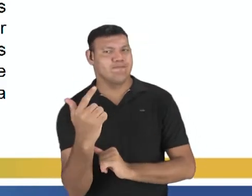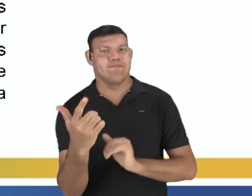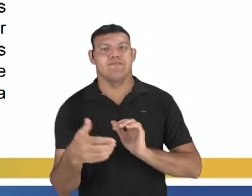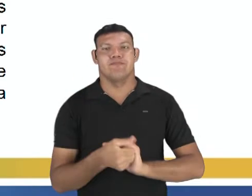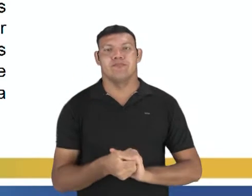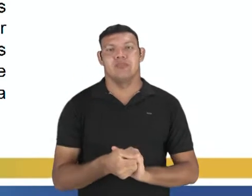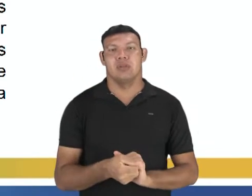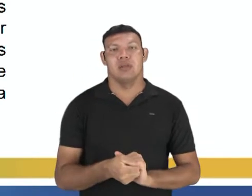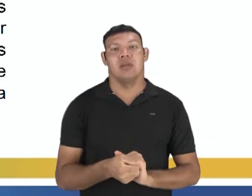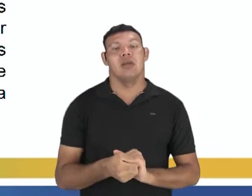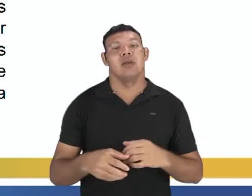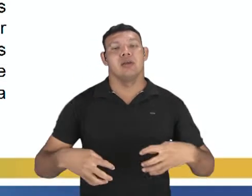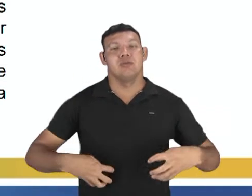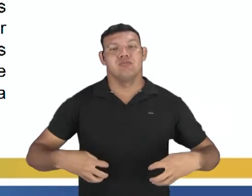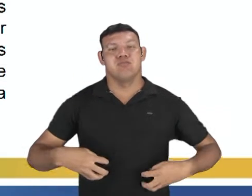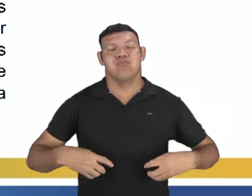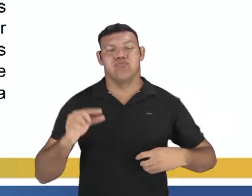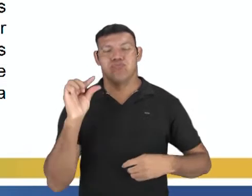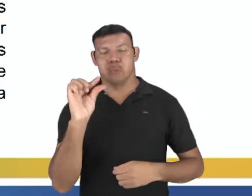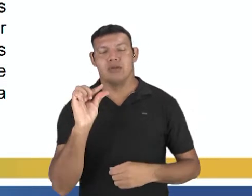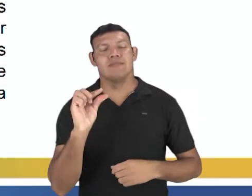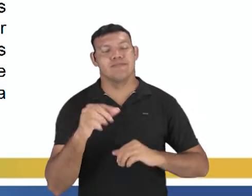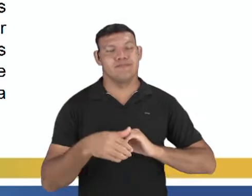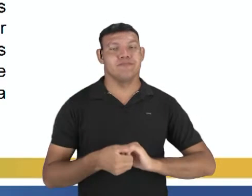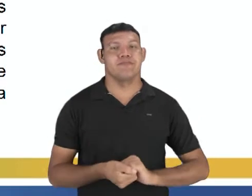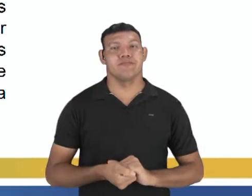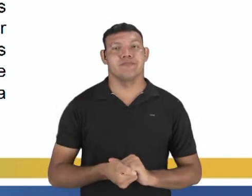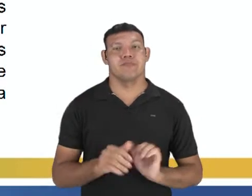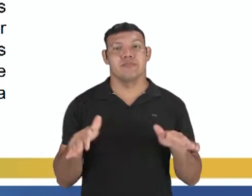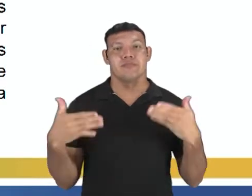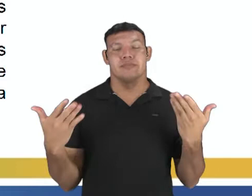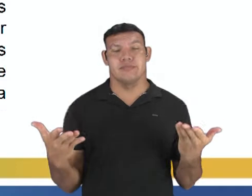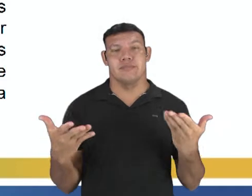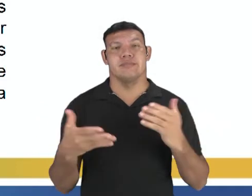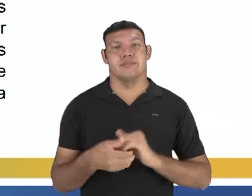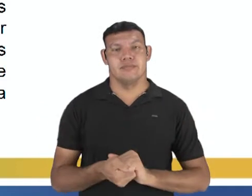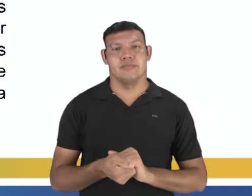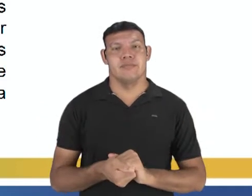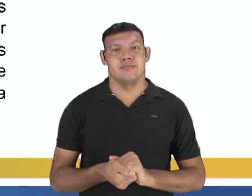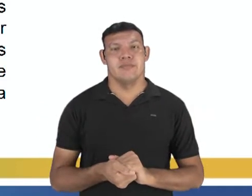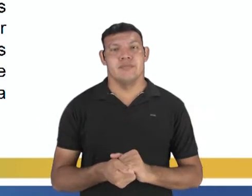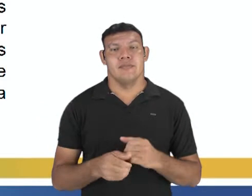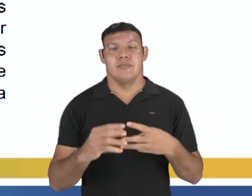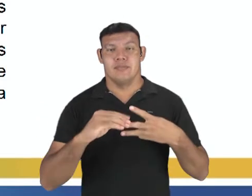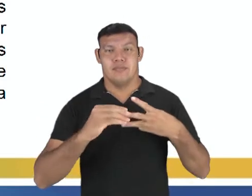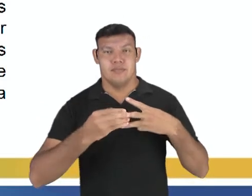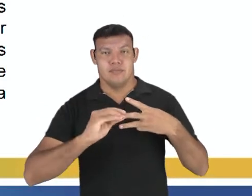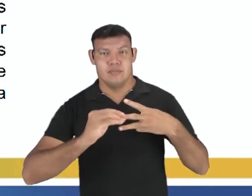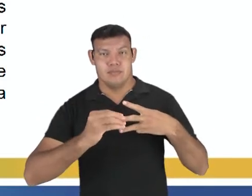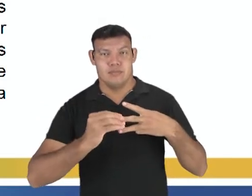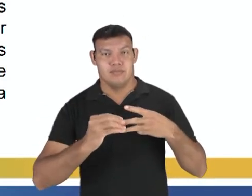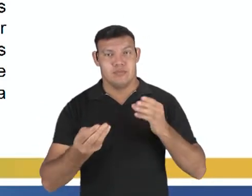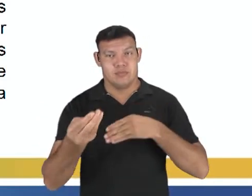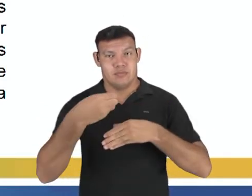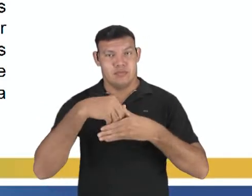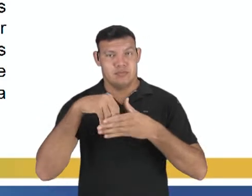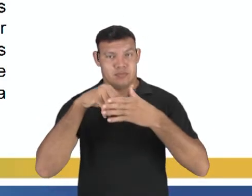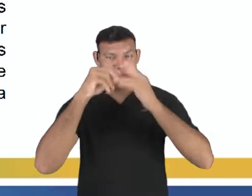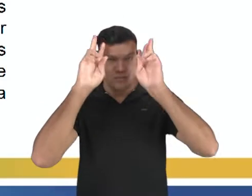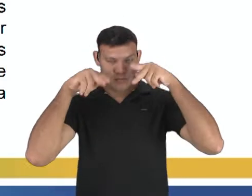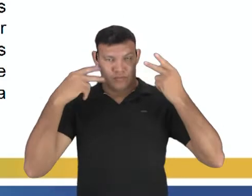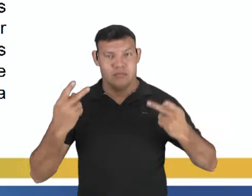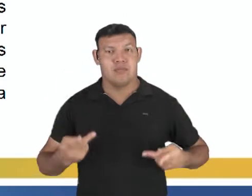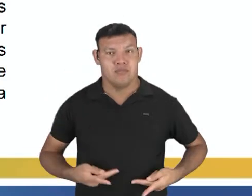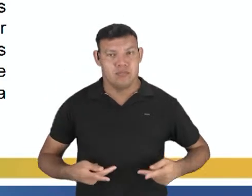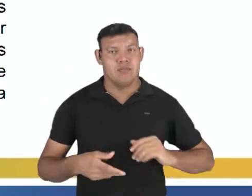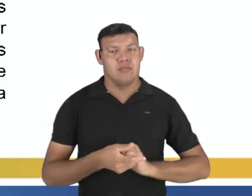organelas especializadas dentro do citoplasma. Bom, as células nos seres humanos, por exemplo,